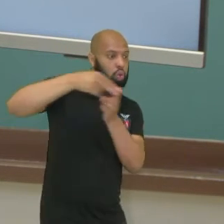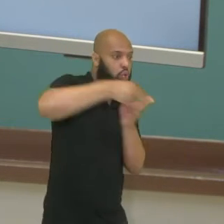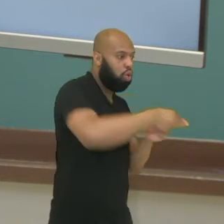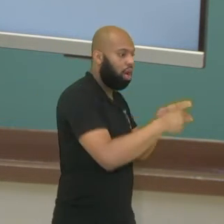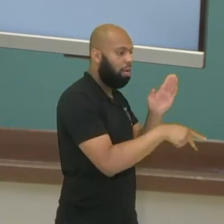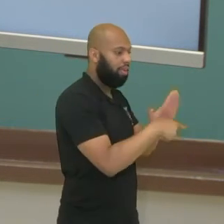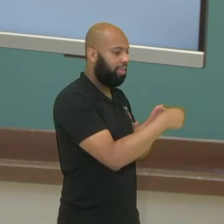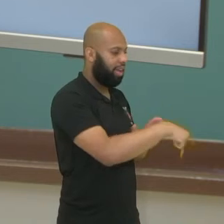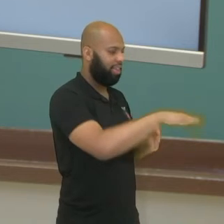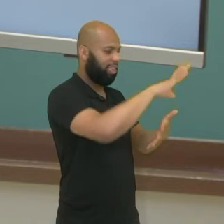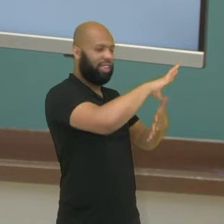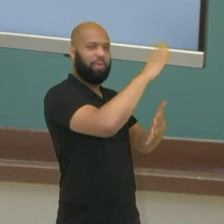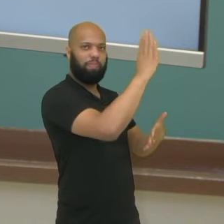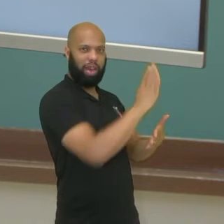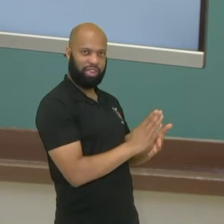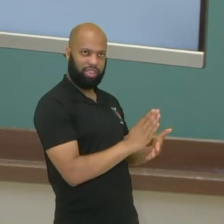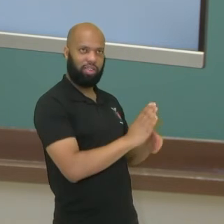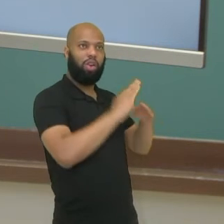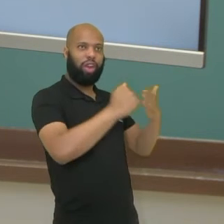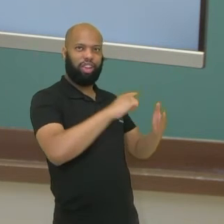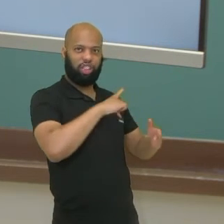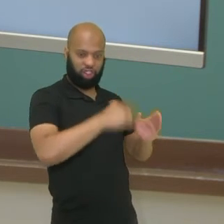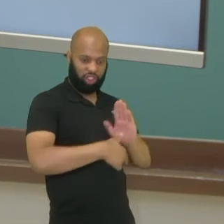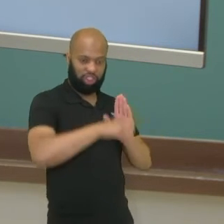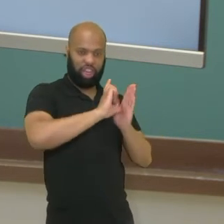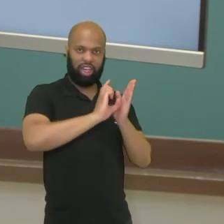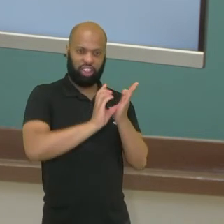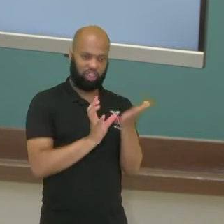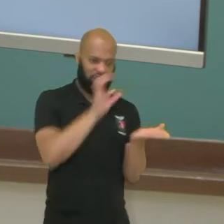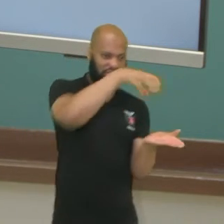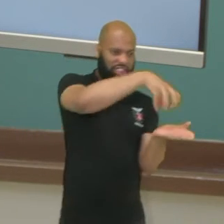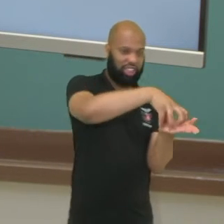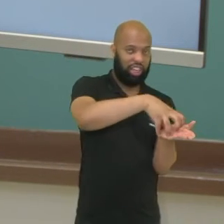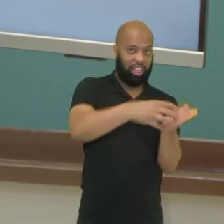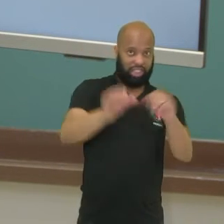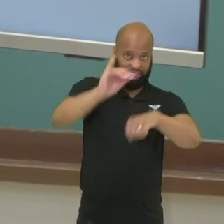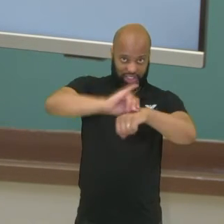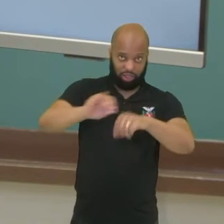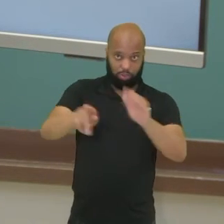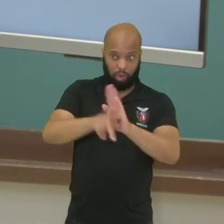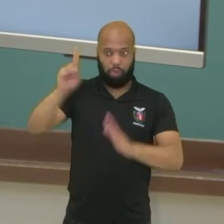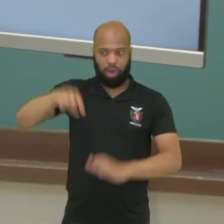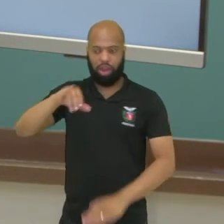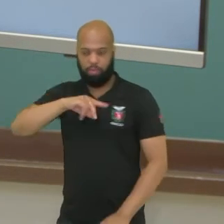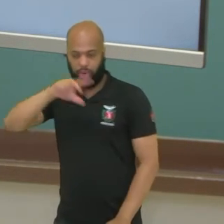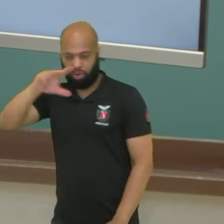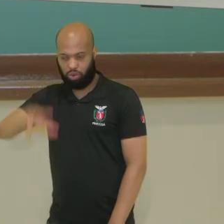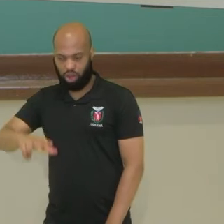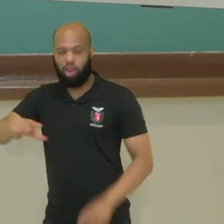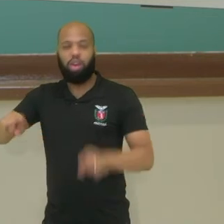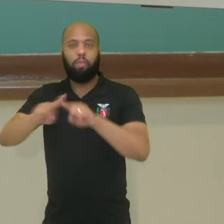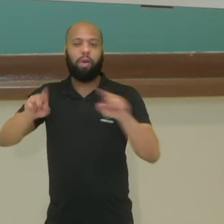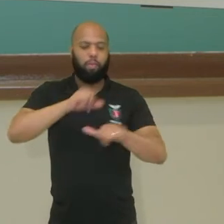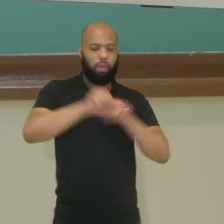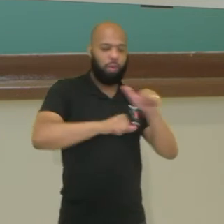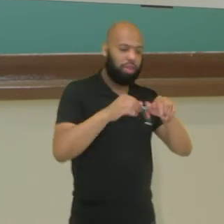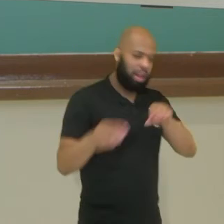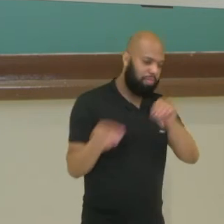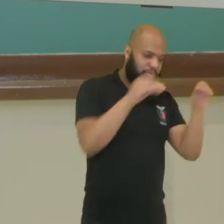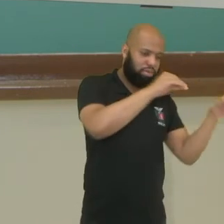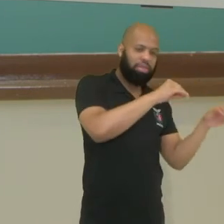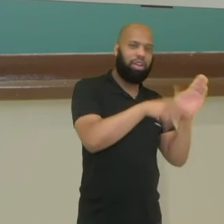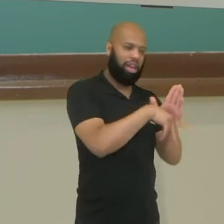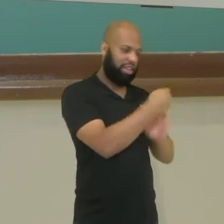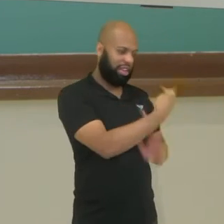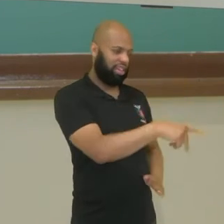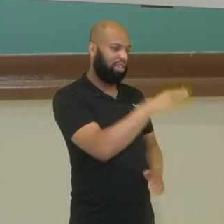transferindo a sede do Império Português para o Rio de Janeiro, isso no ano de 1808. E é claro que a transferência